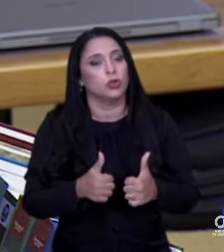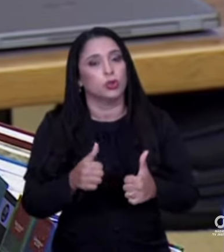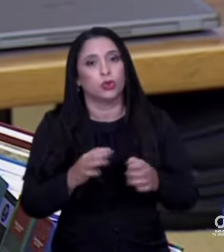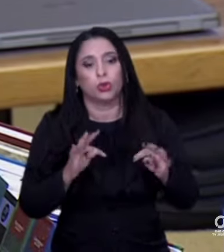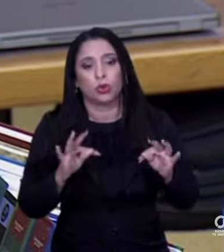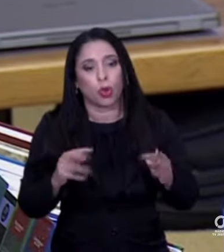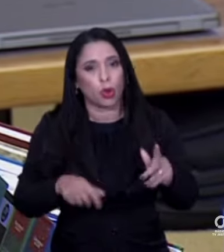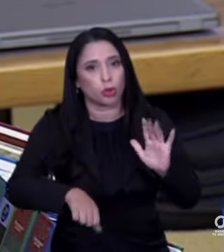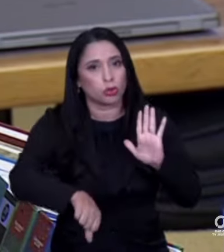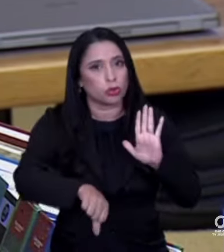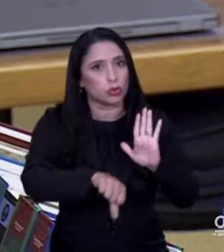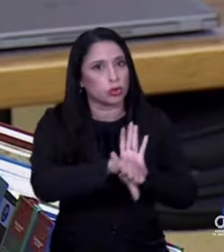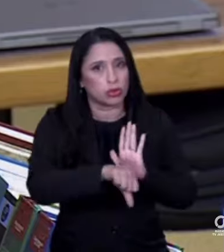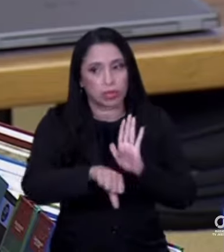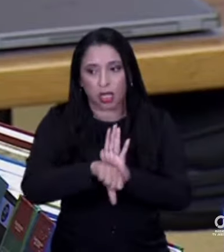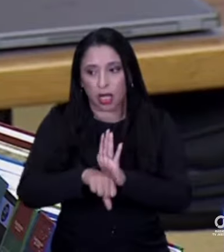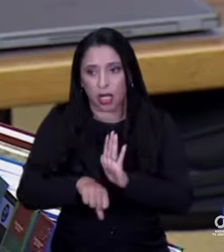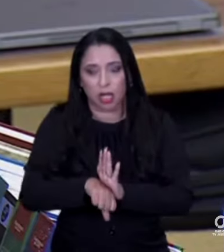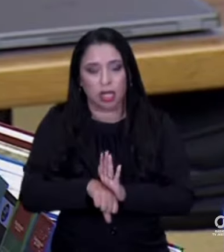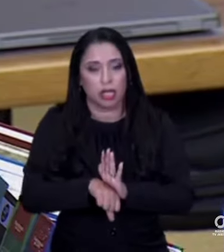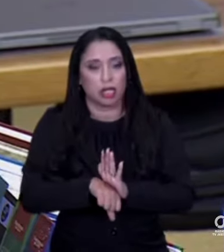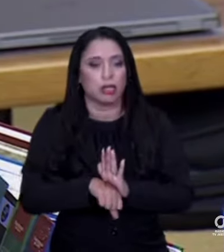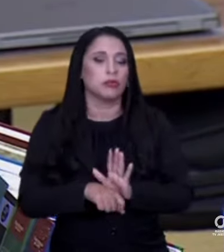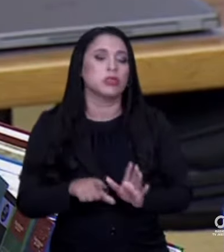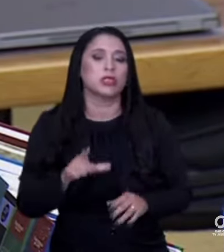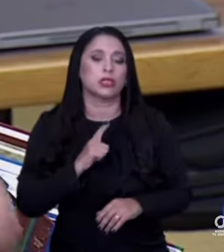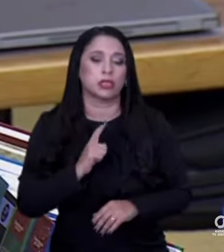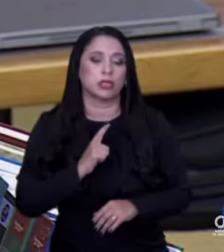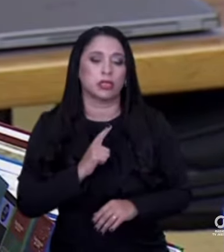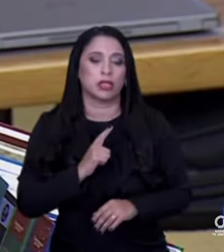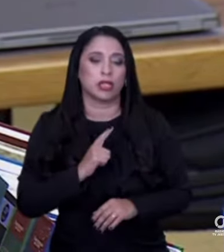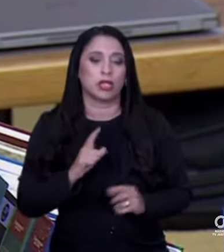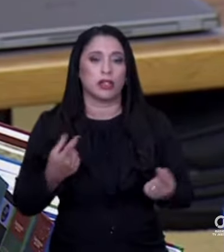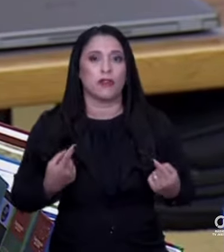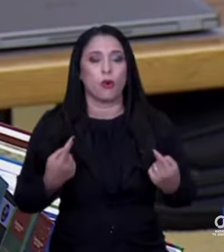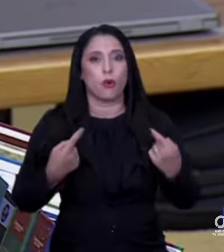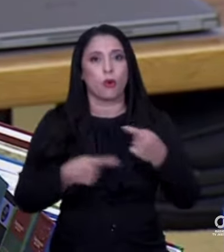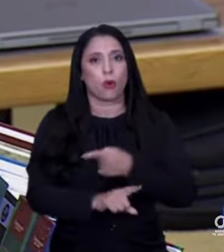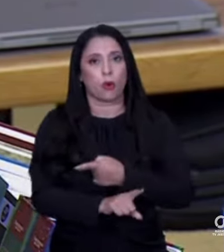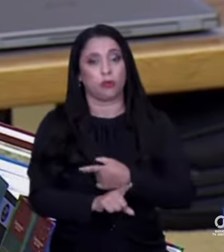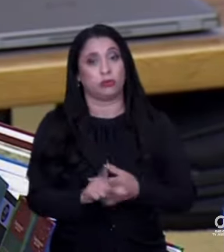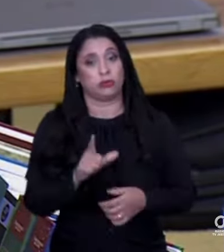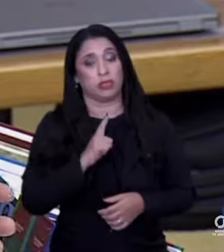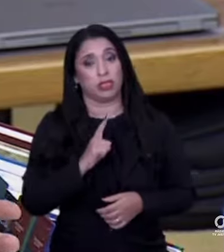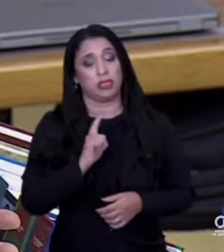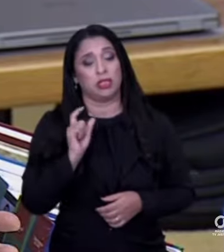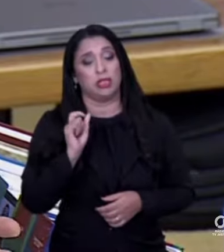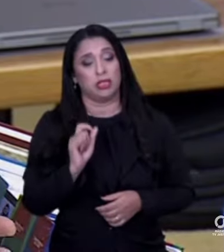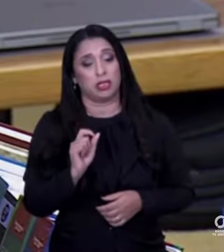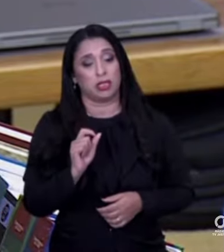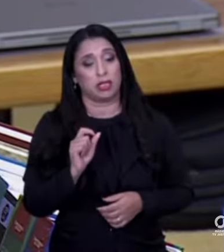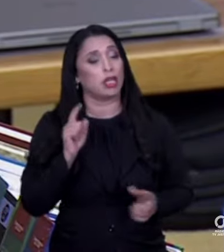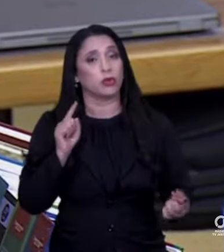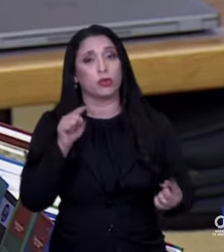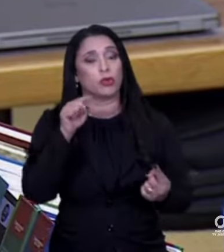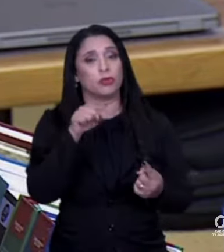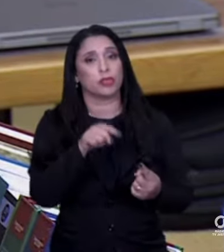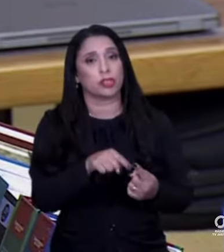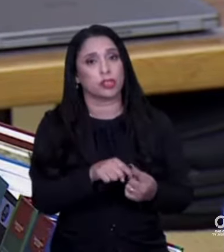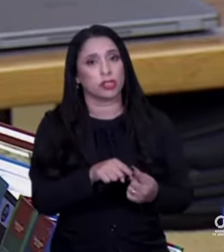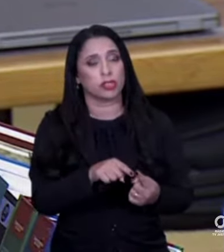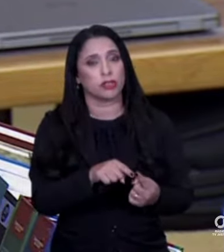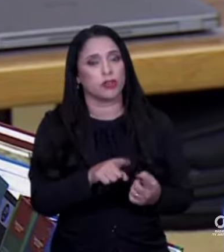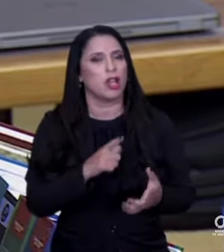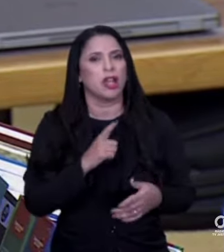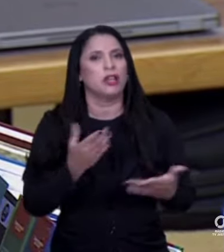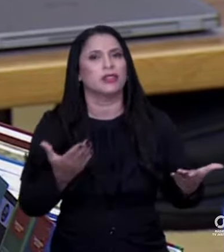os boletins que da implicam vida. Em confrontos e que daí ele tem de motivar. Então, eu acho,